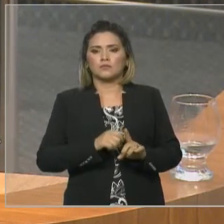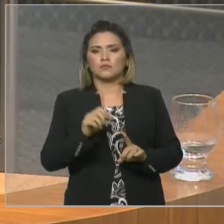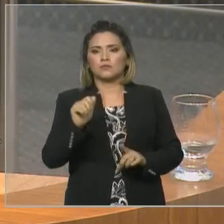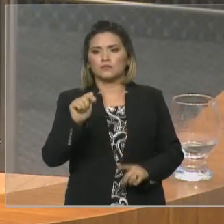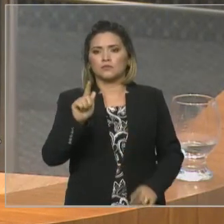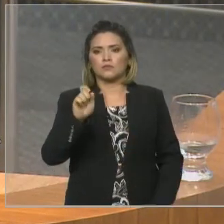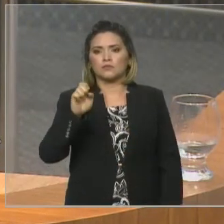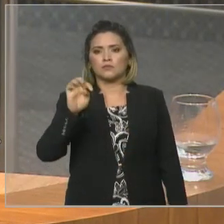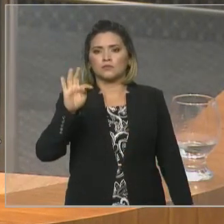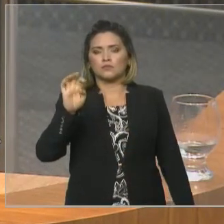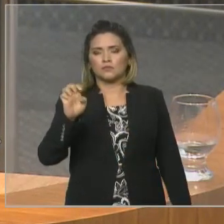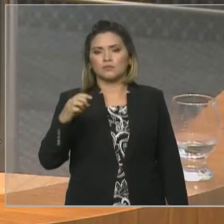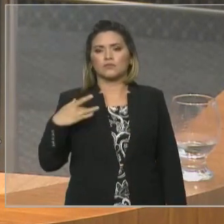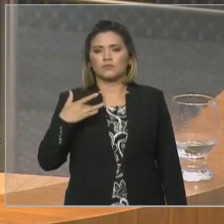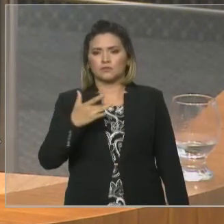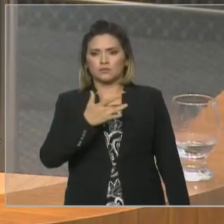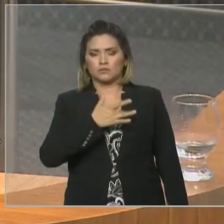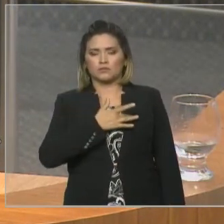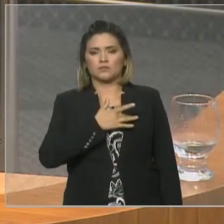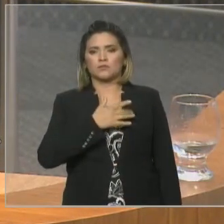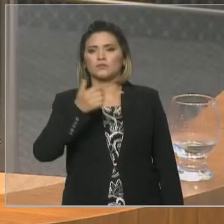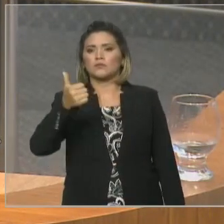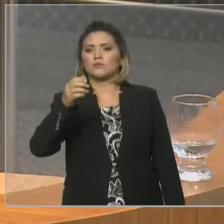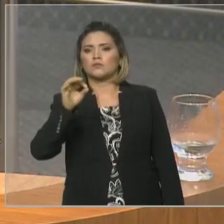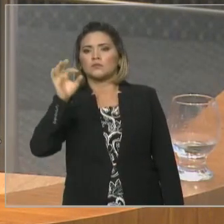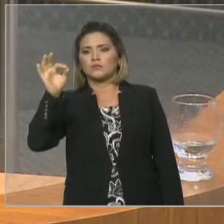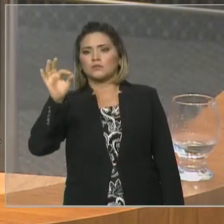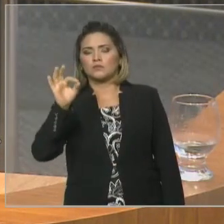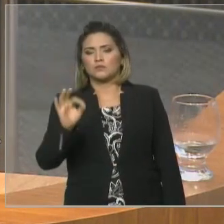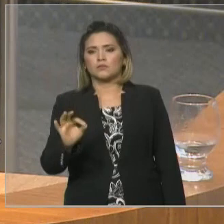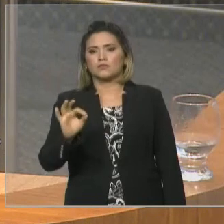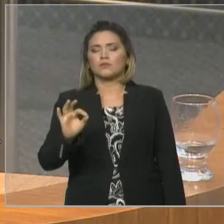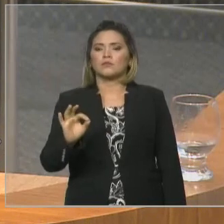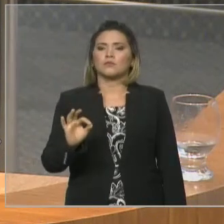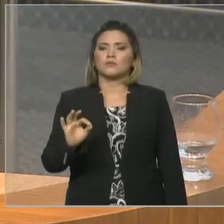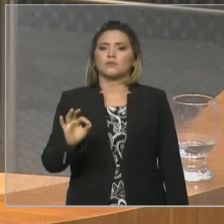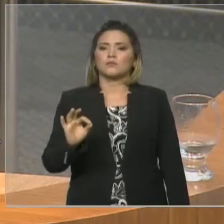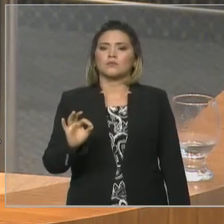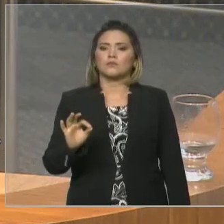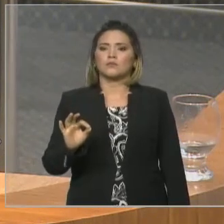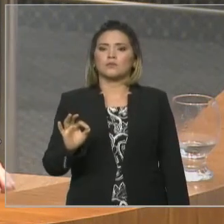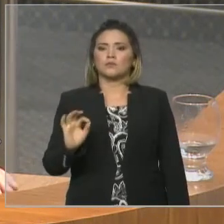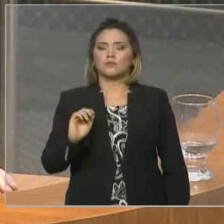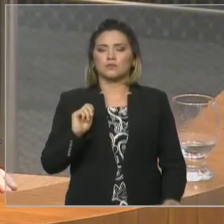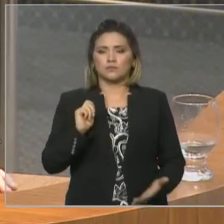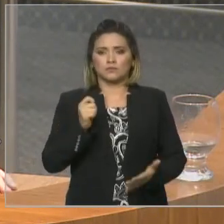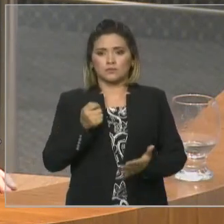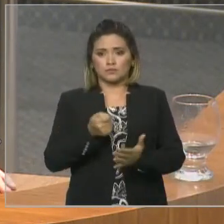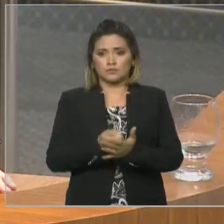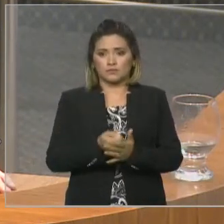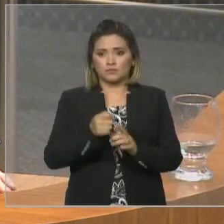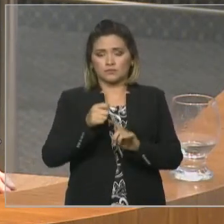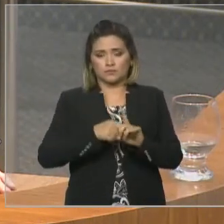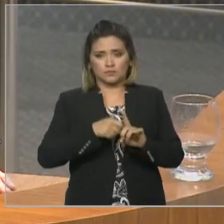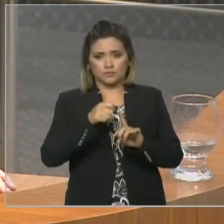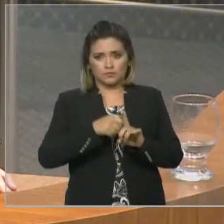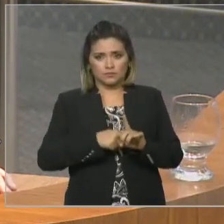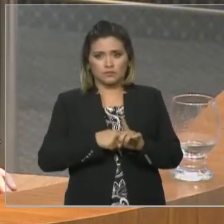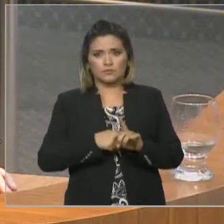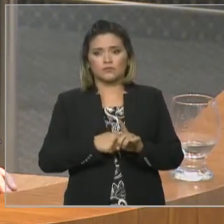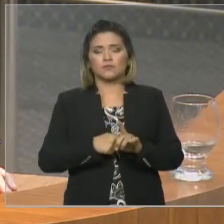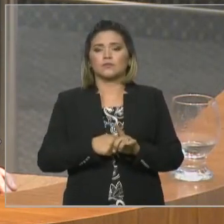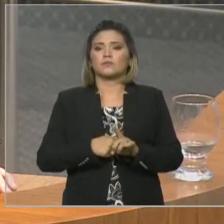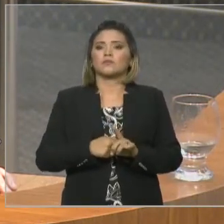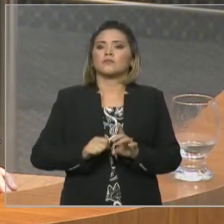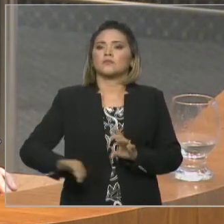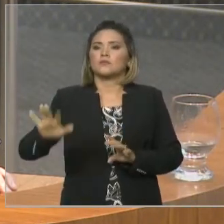sendo de, no mínimo, 10% do valor do piso nacional da remuneração por agente em cada município. Então, obviamente, que essa discussão tem que iniciar